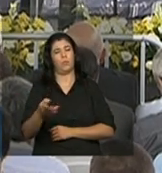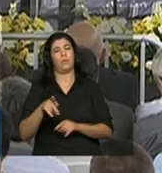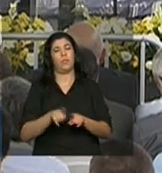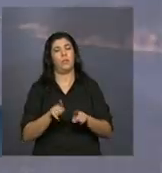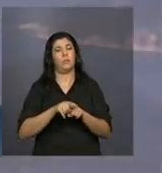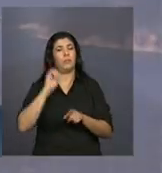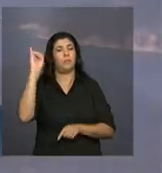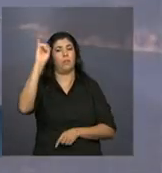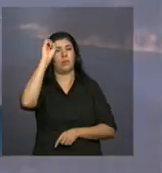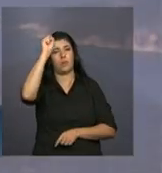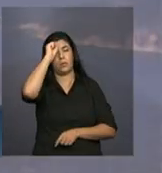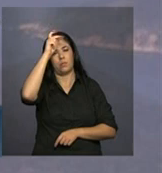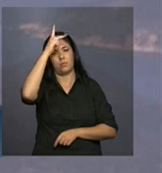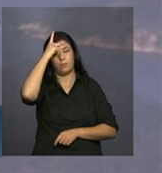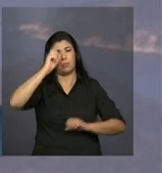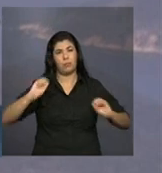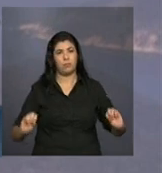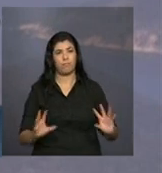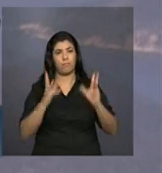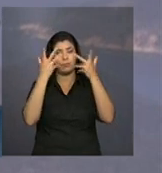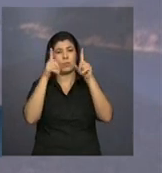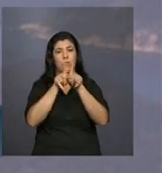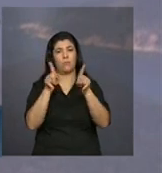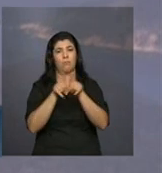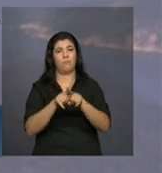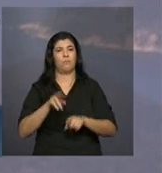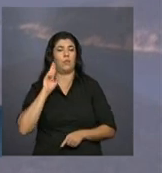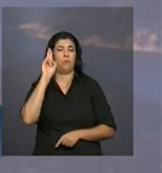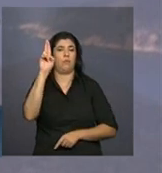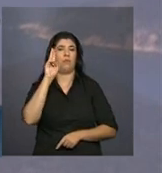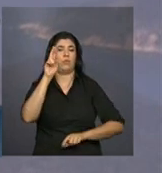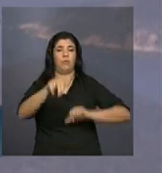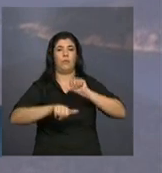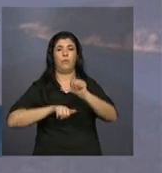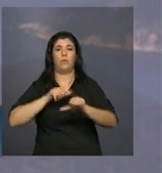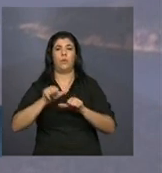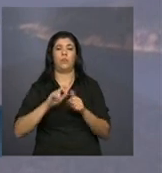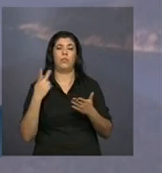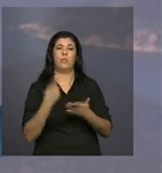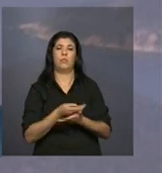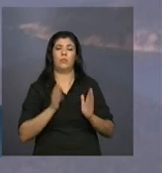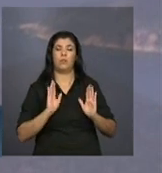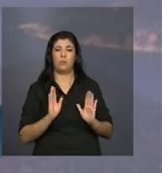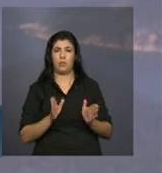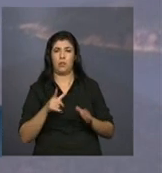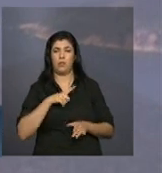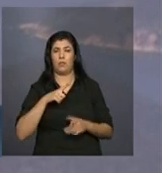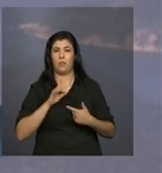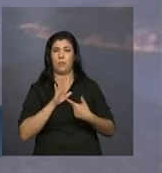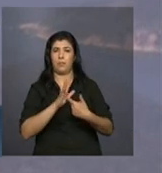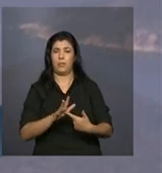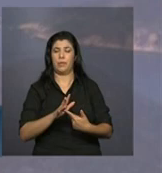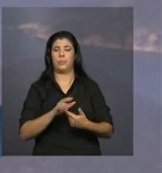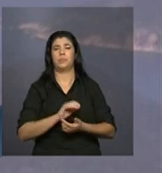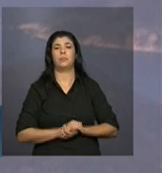Eduardo Paes em ter liderado essa transformação, ela diz respeito